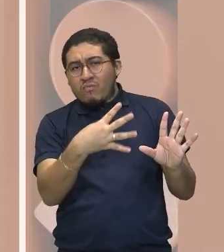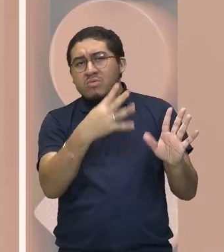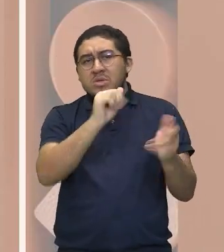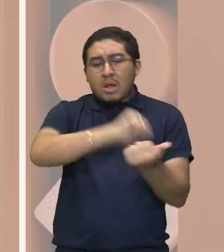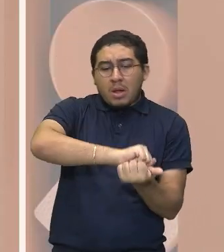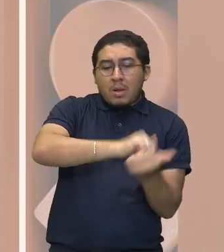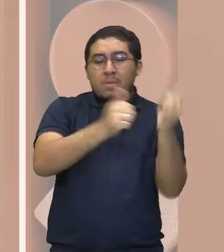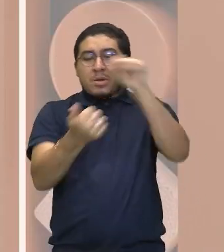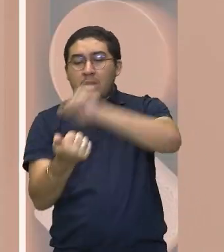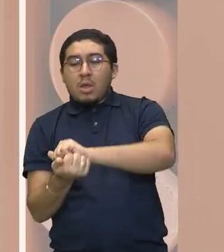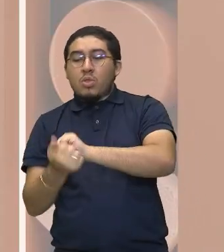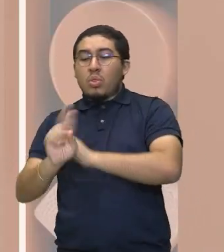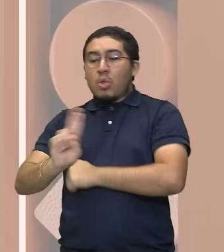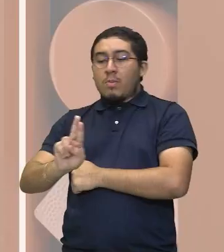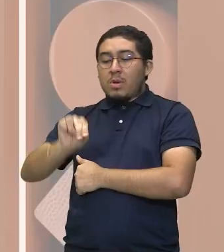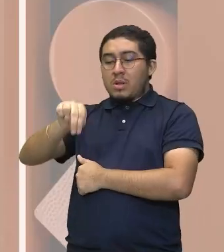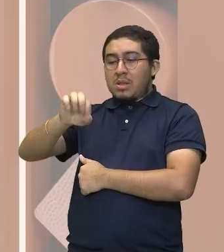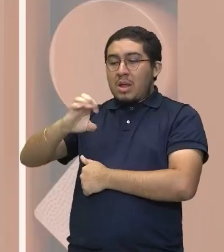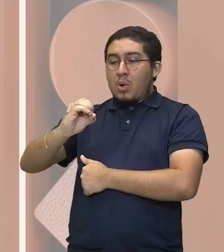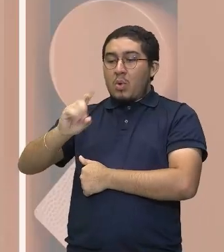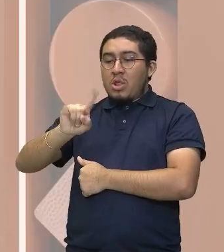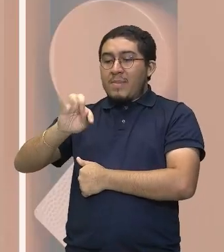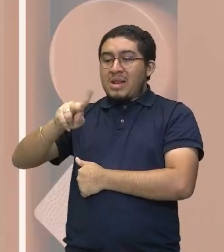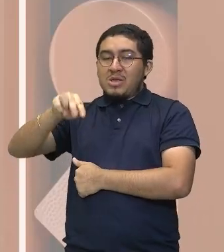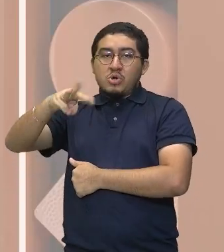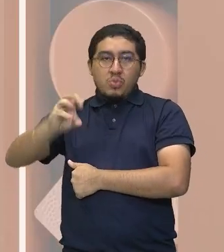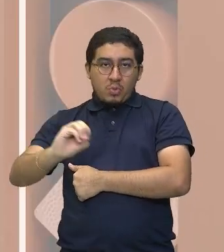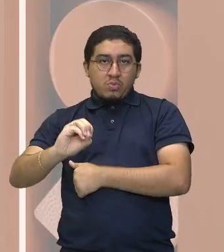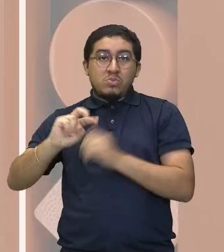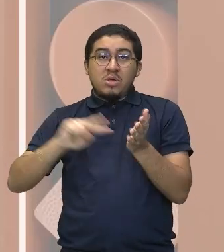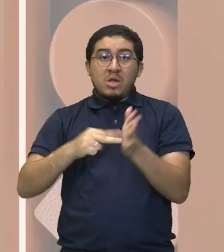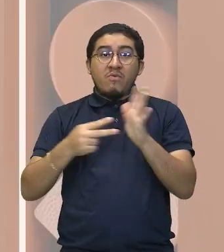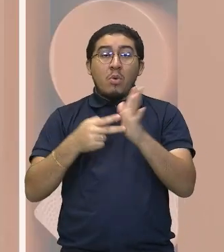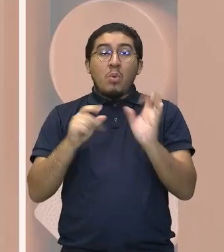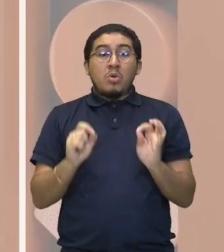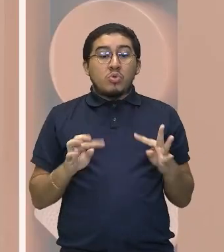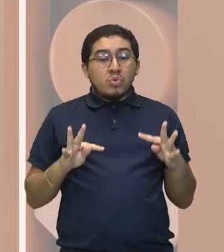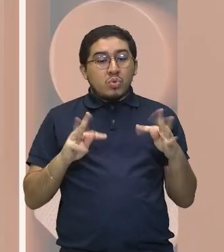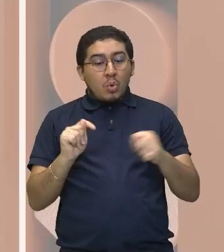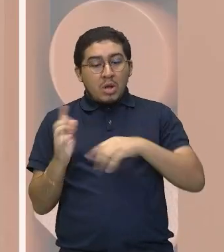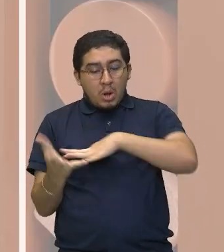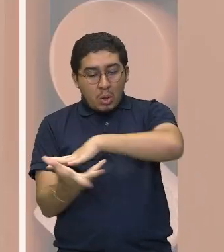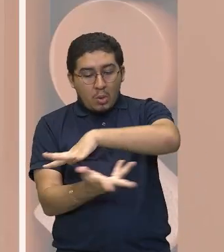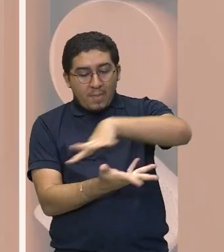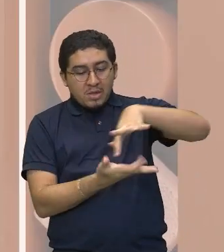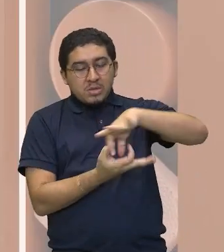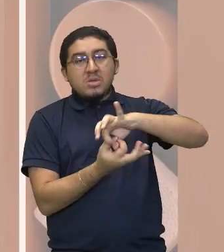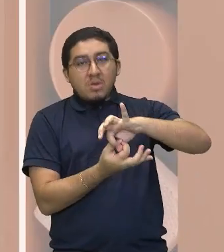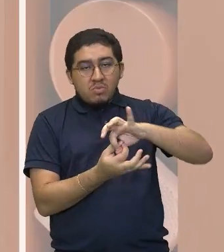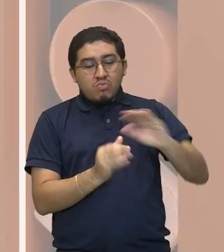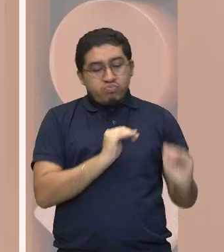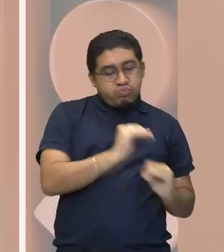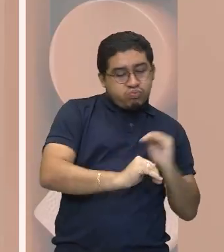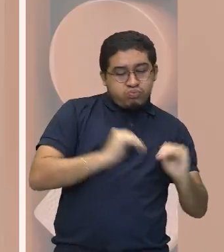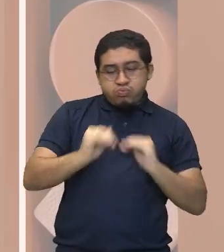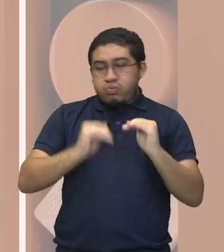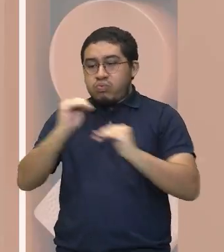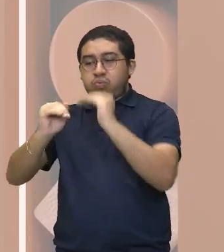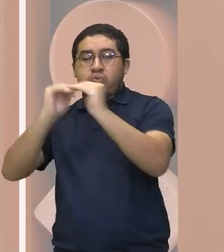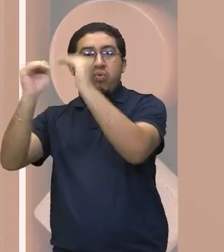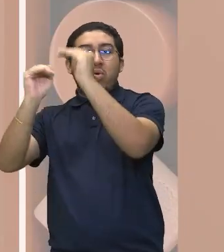neoliberalismo. Isso vai fazer com que os avanços na globalização eles aconteçam de forma